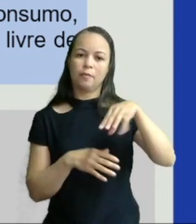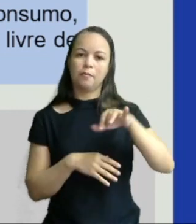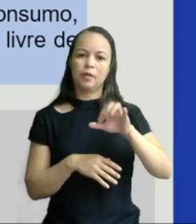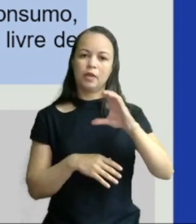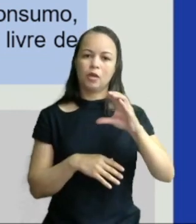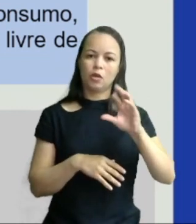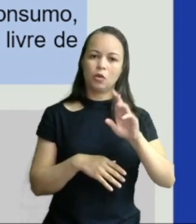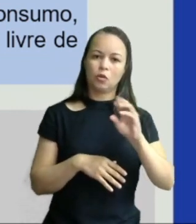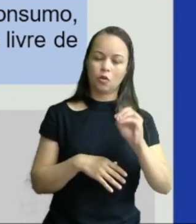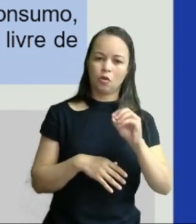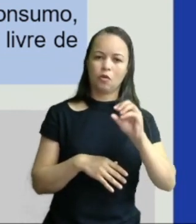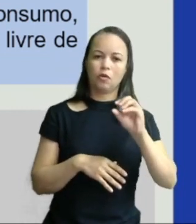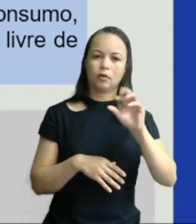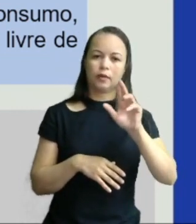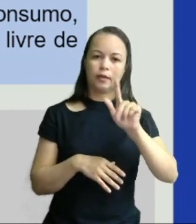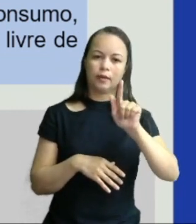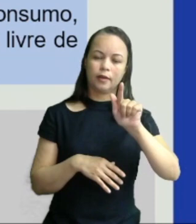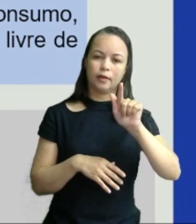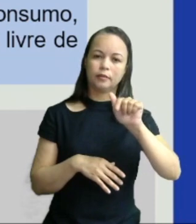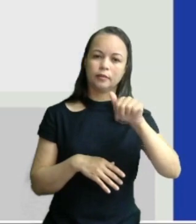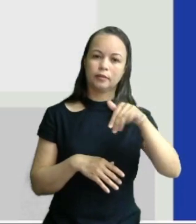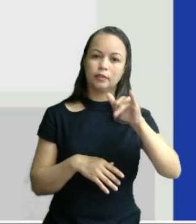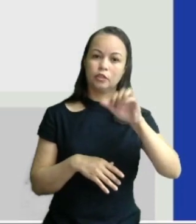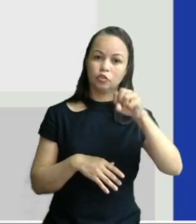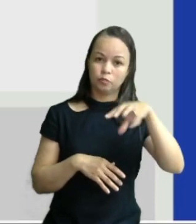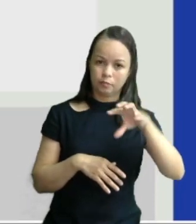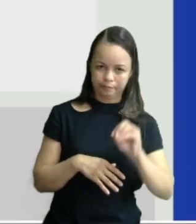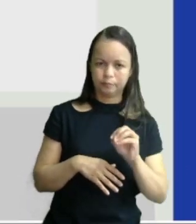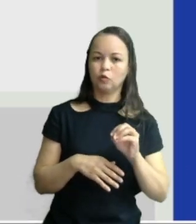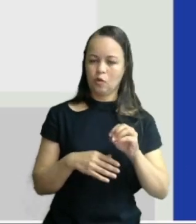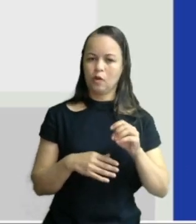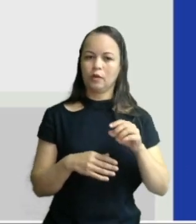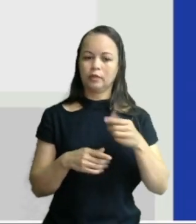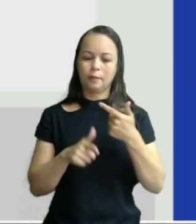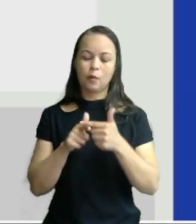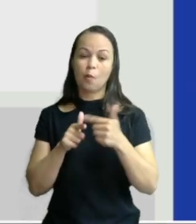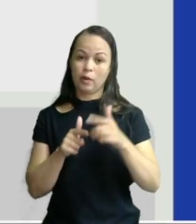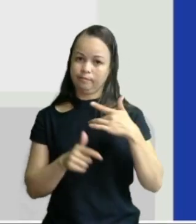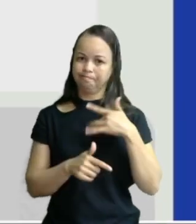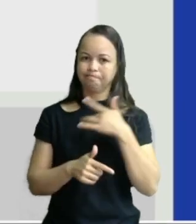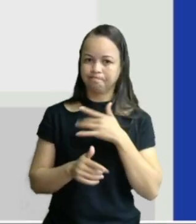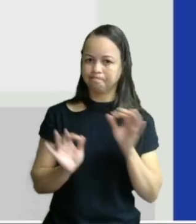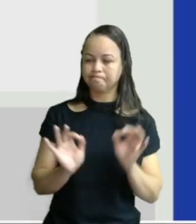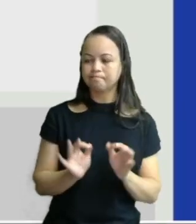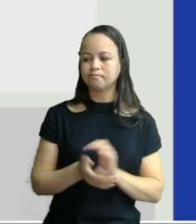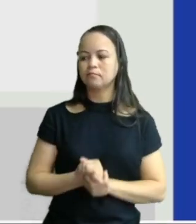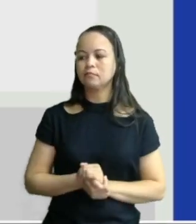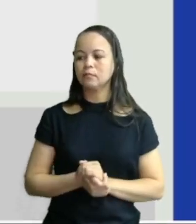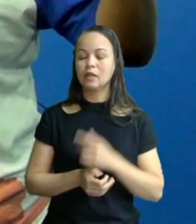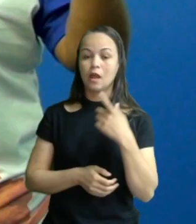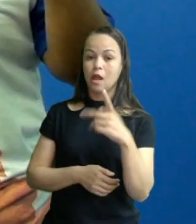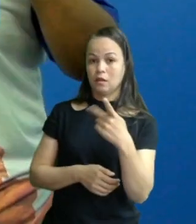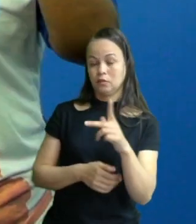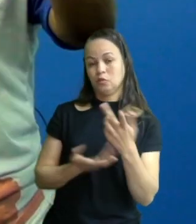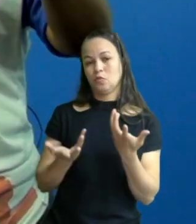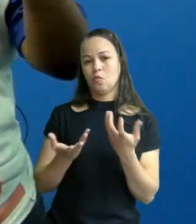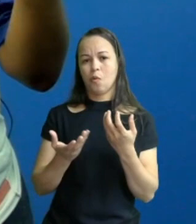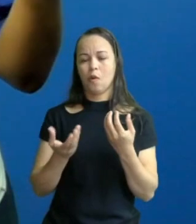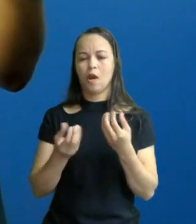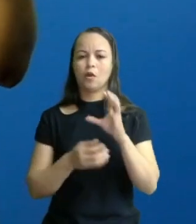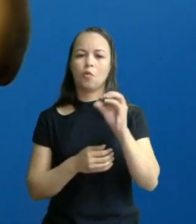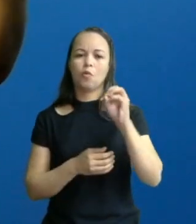prejudiciais à saúde. Vamos lá, vamos aprender mais um pouquinho. Qual a sua composição? Assim, né?